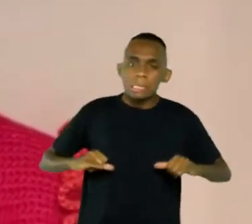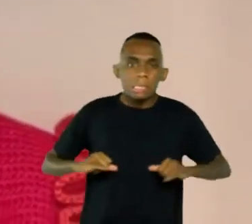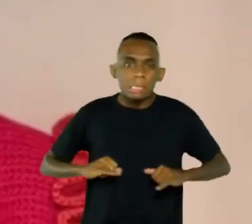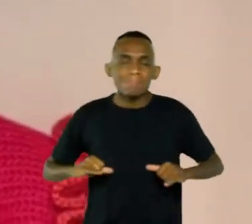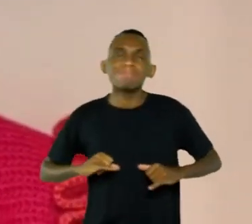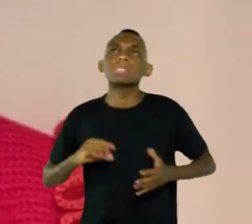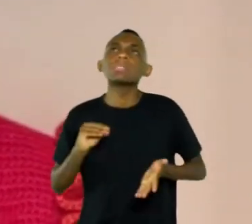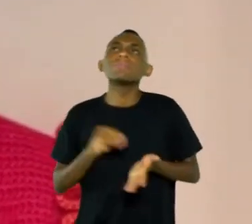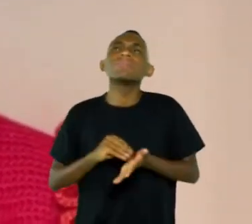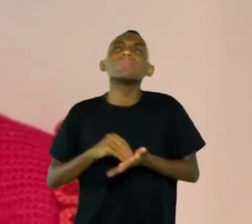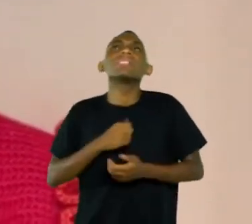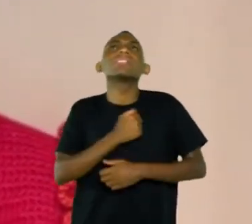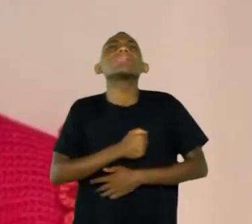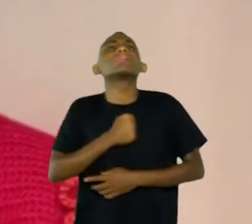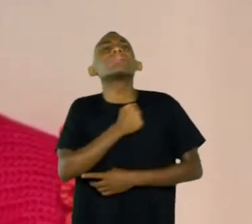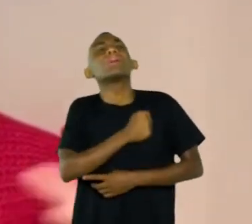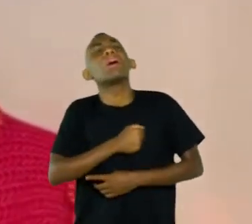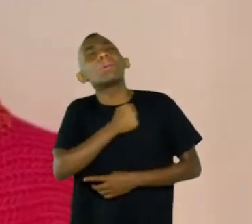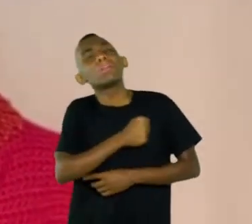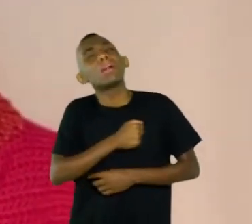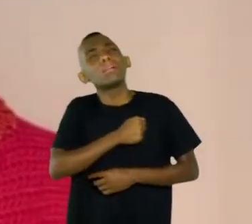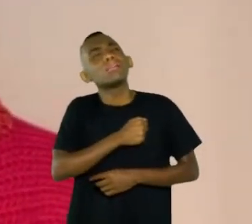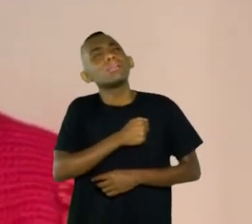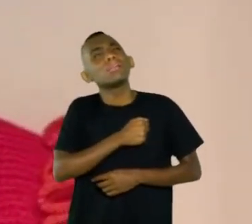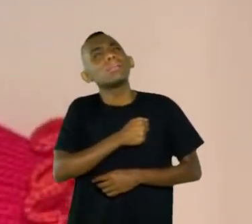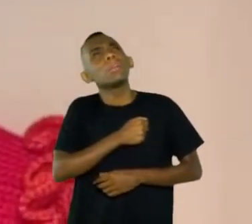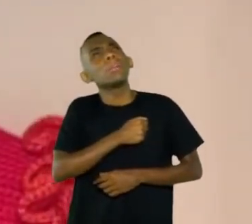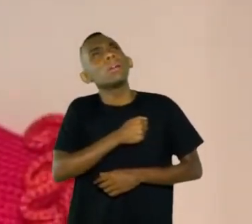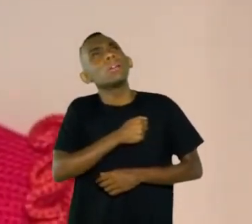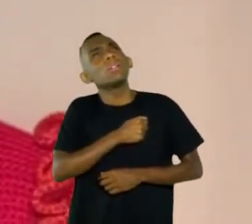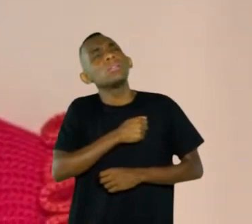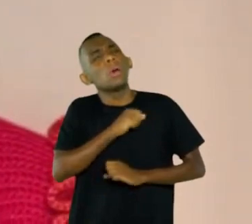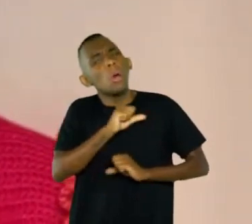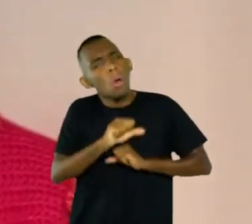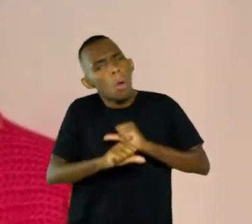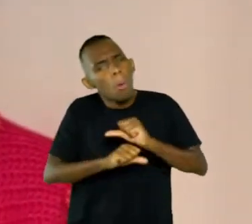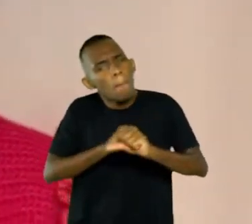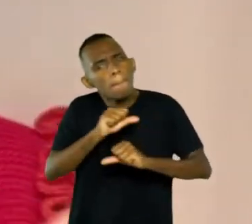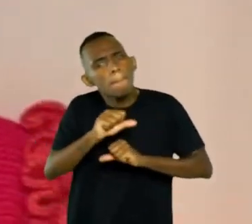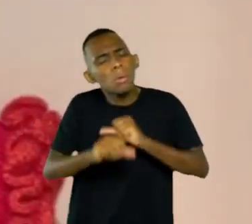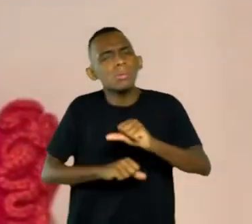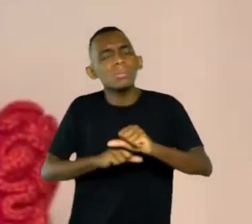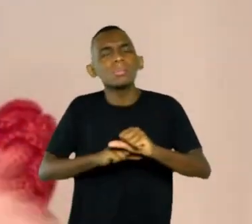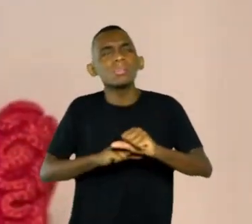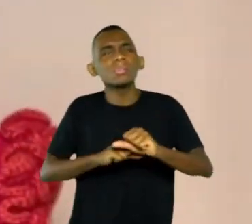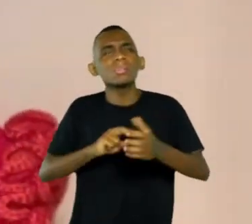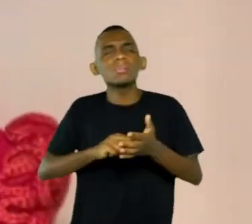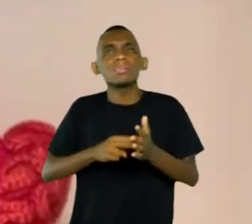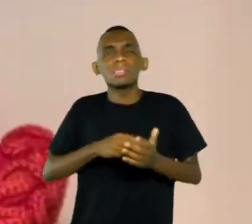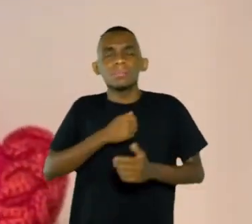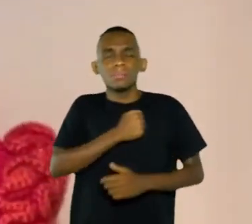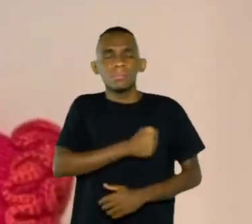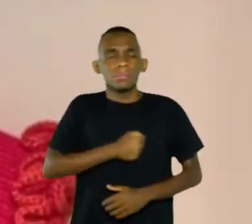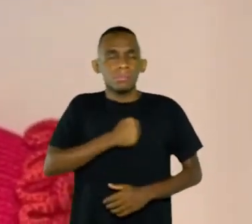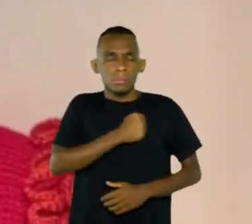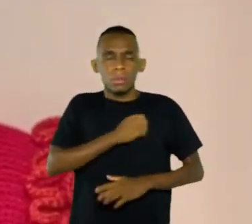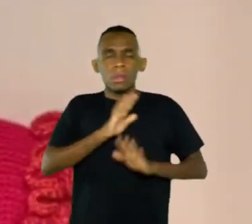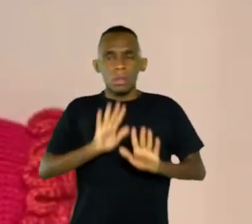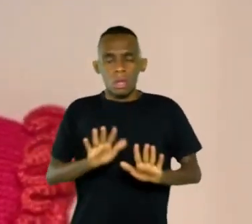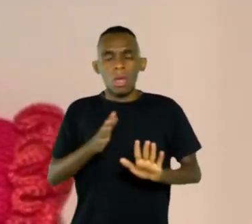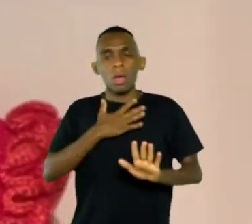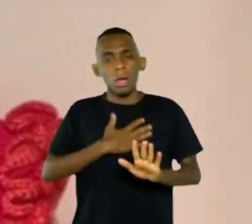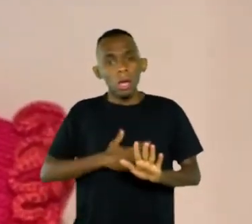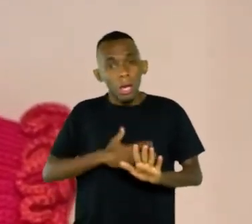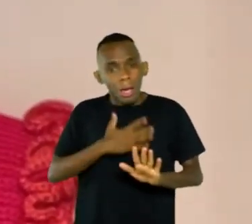pessoa numa ausência gostosa que se torna presença, né? Essa ausência, ela se torna presença quando ela se transforma